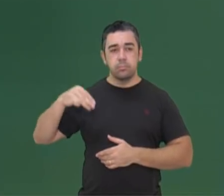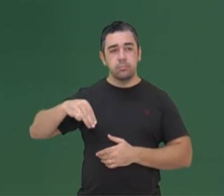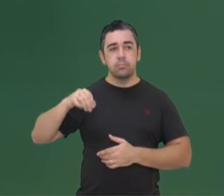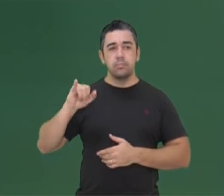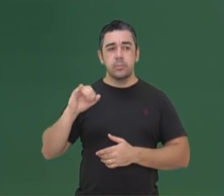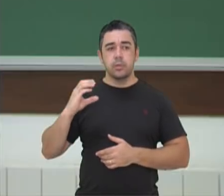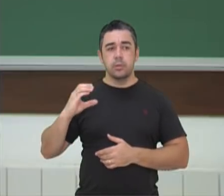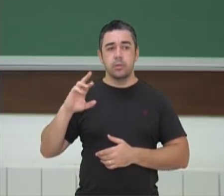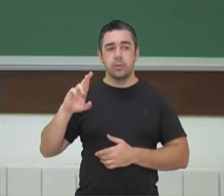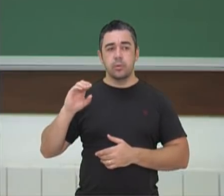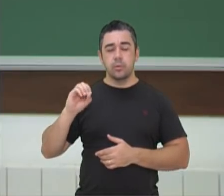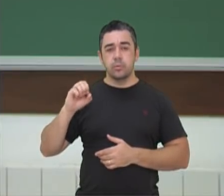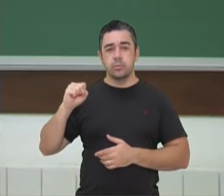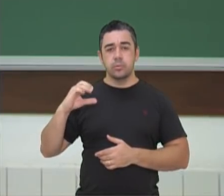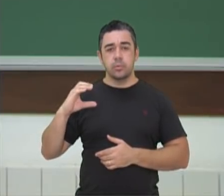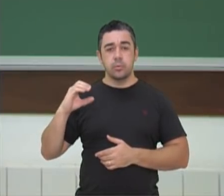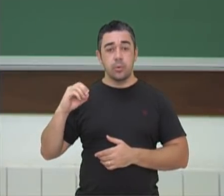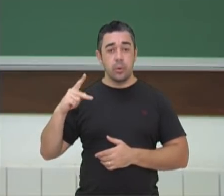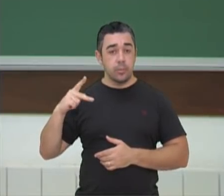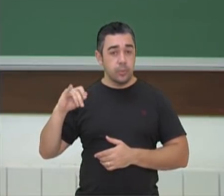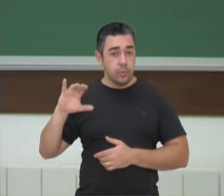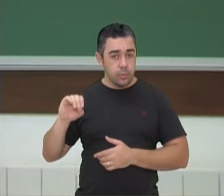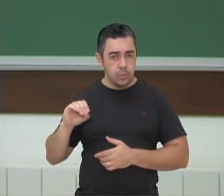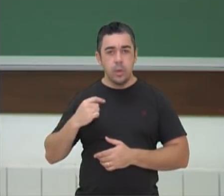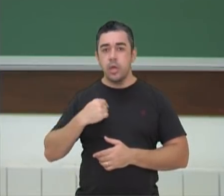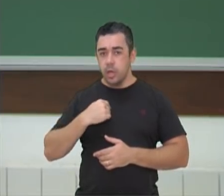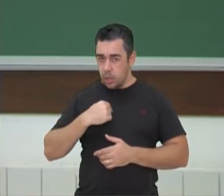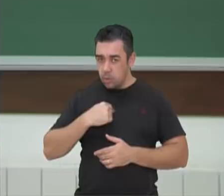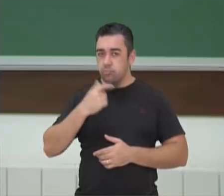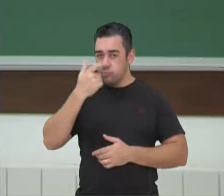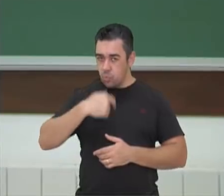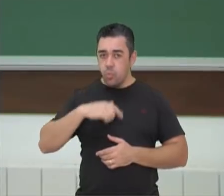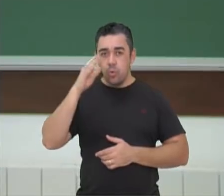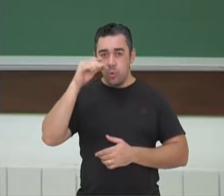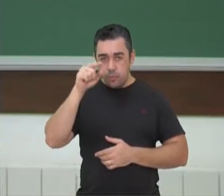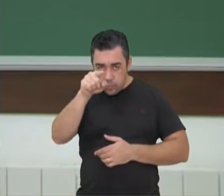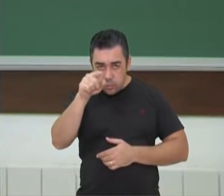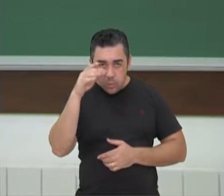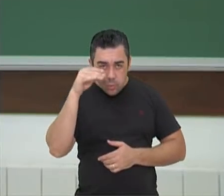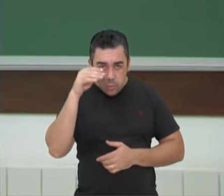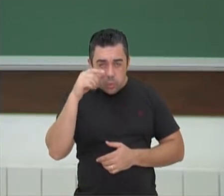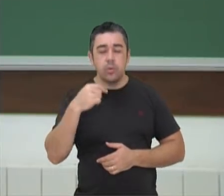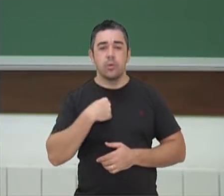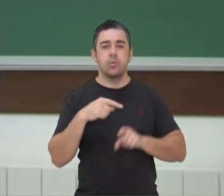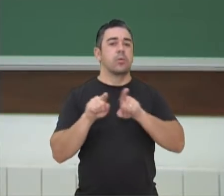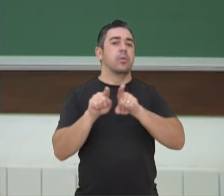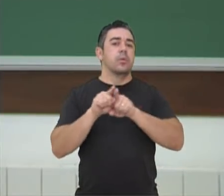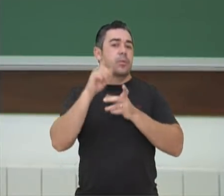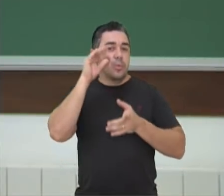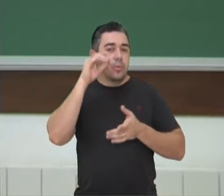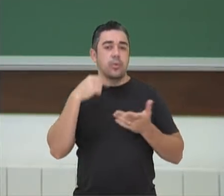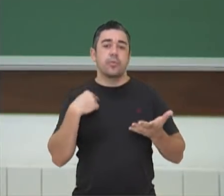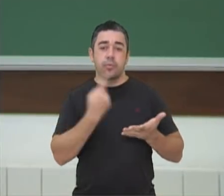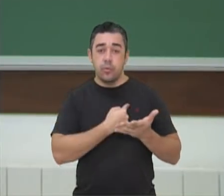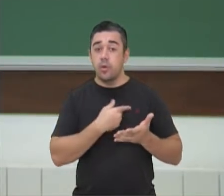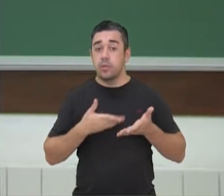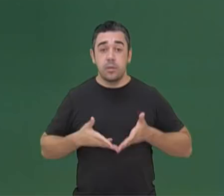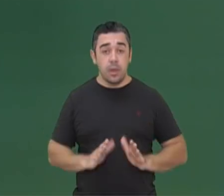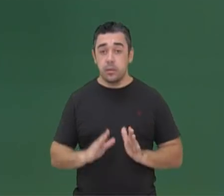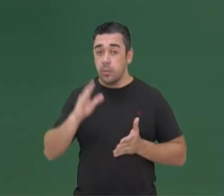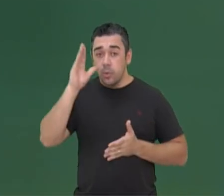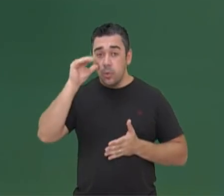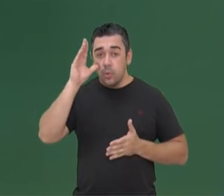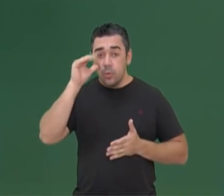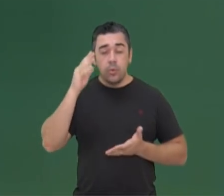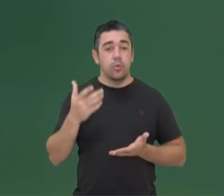curioso? Você é curiosa? Eu sou muito curioso. O ser humano é curioso por natureza, ele nasce curioso. E ao longo